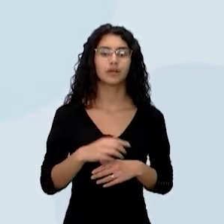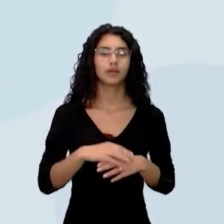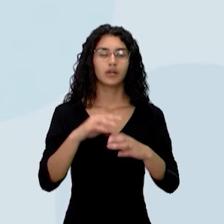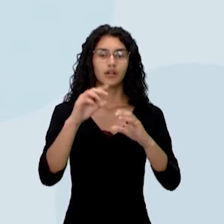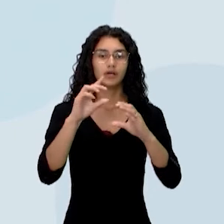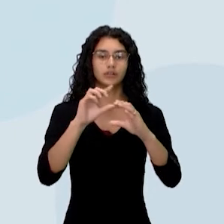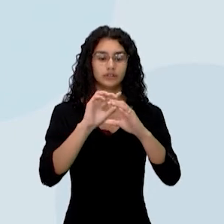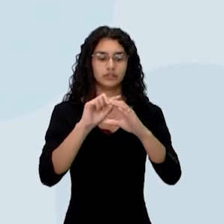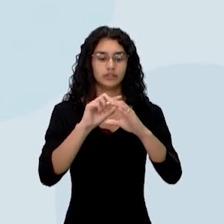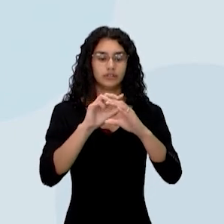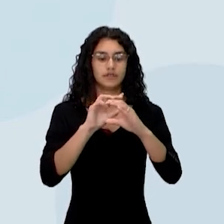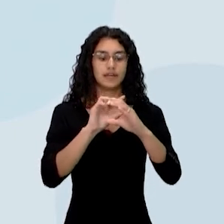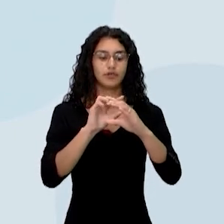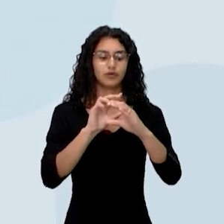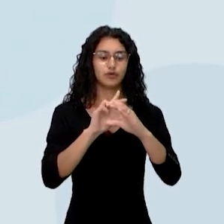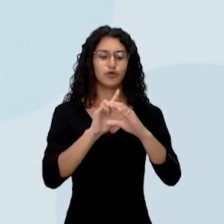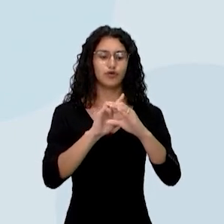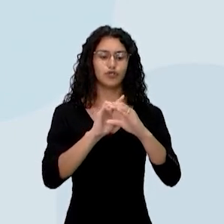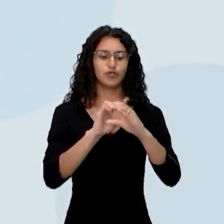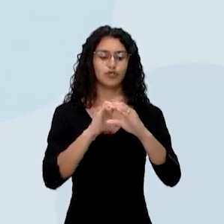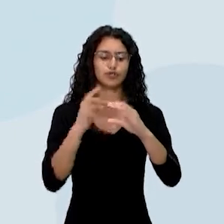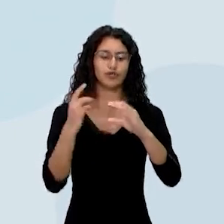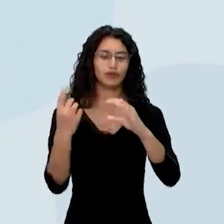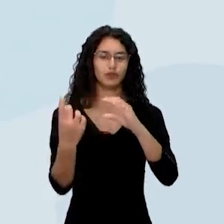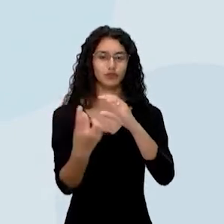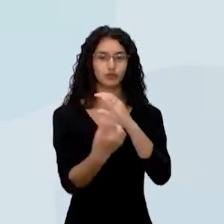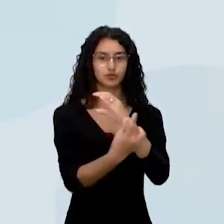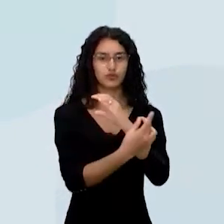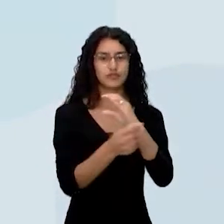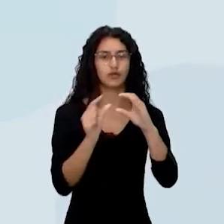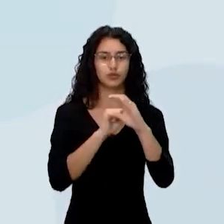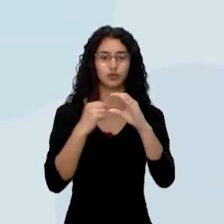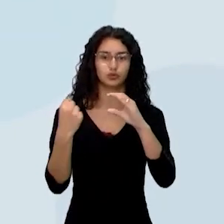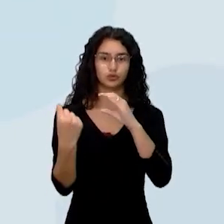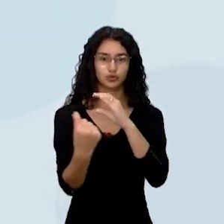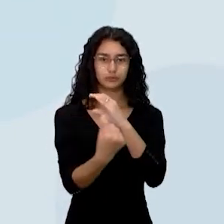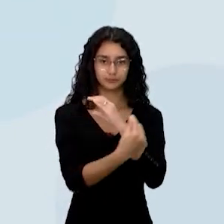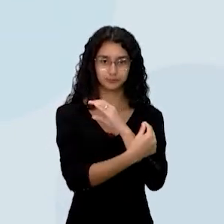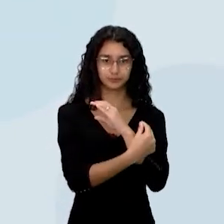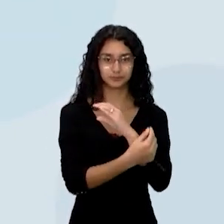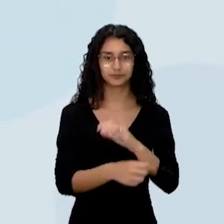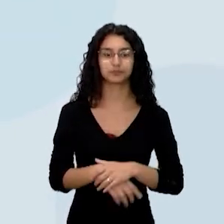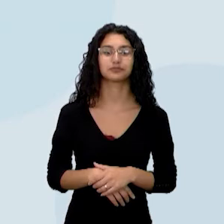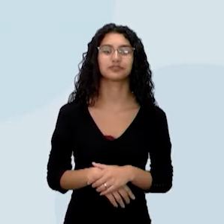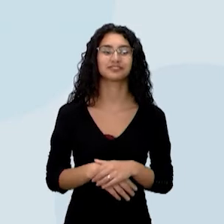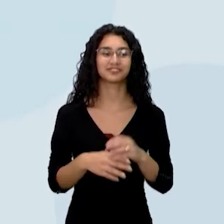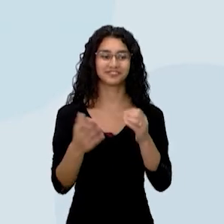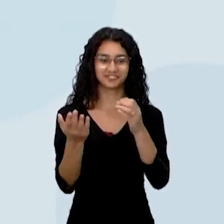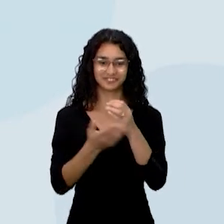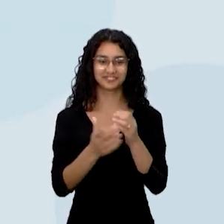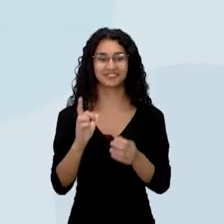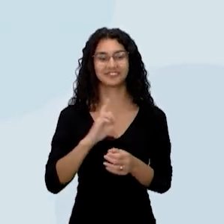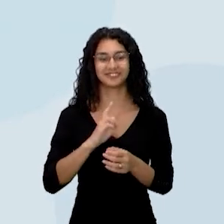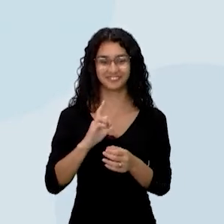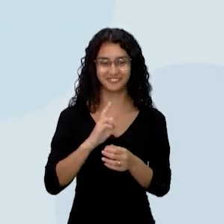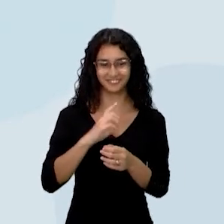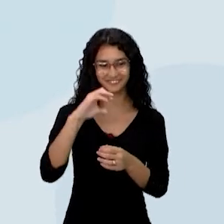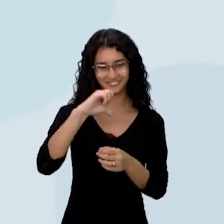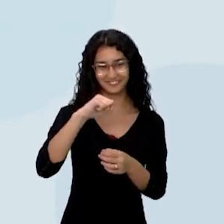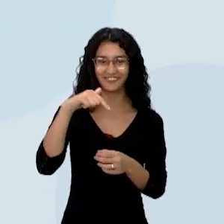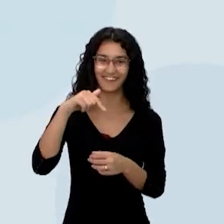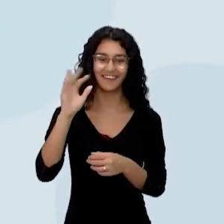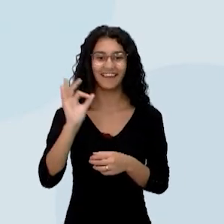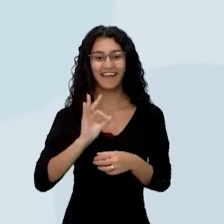Aí, ó, 11,6. Gravidade superficial, né? A atmosfera aí, hidrogênio em peso, né?